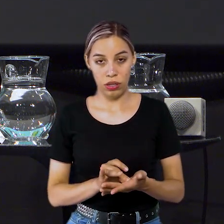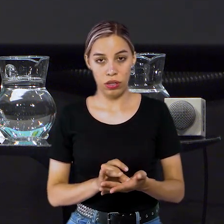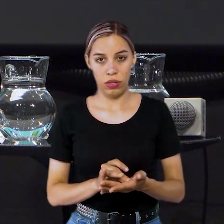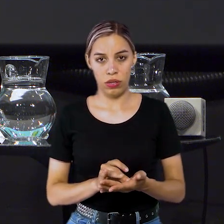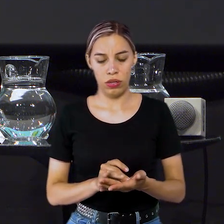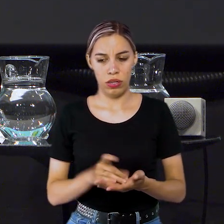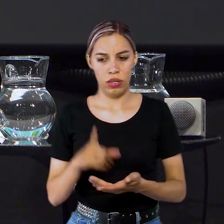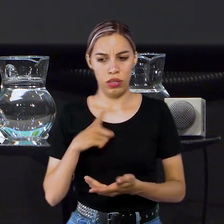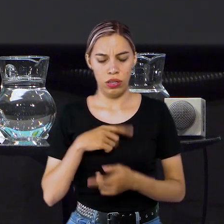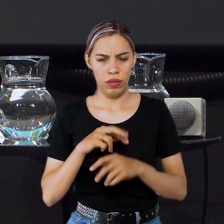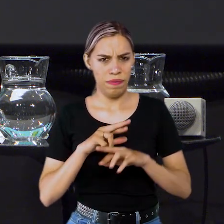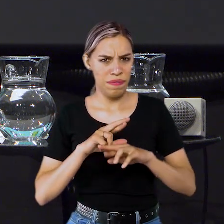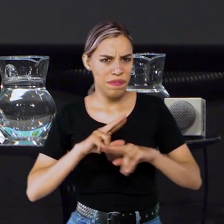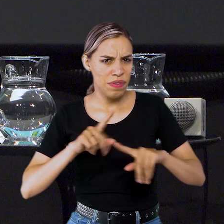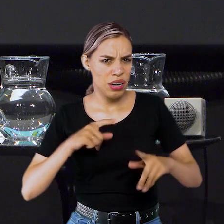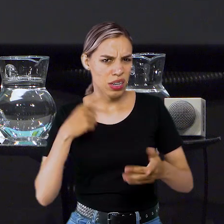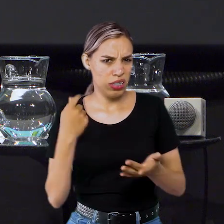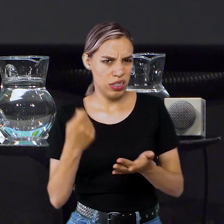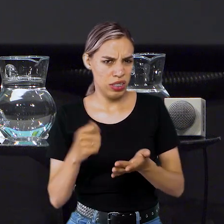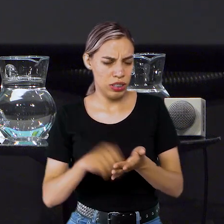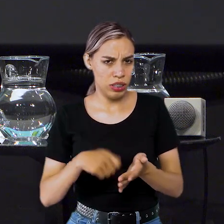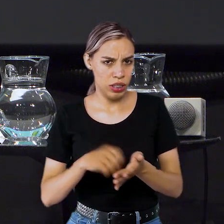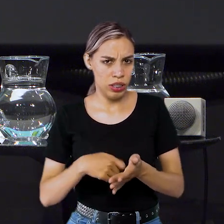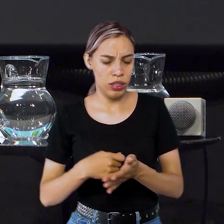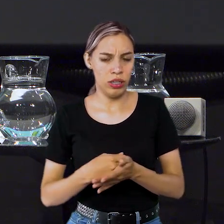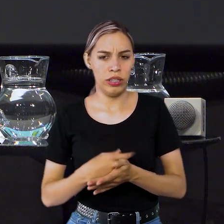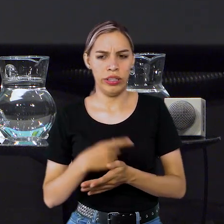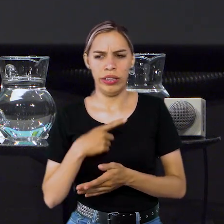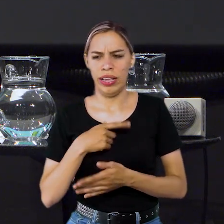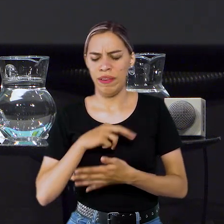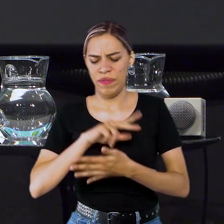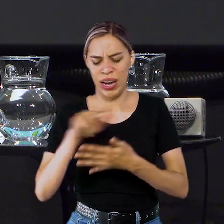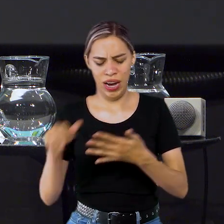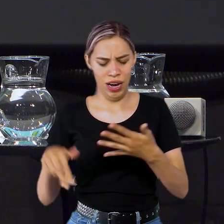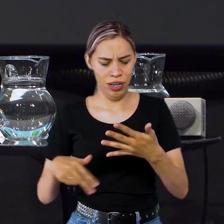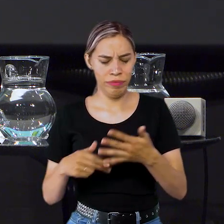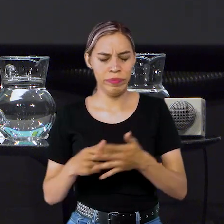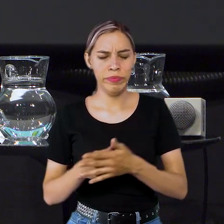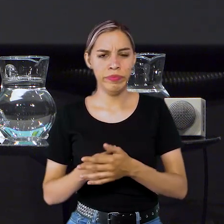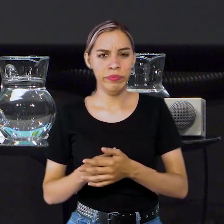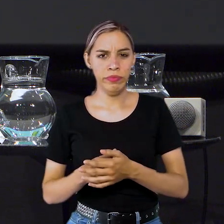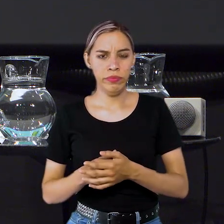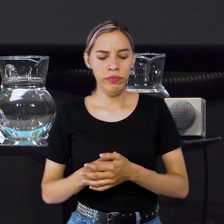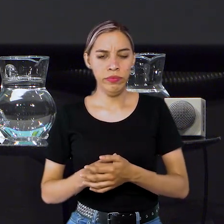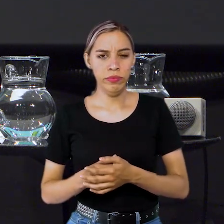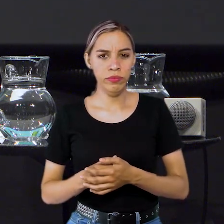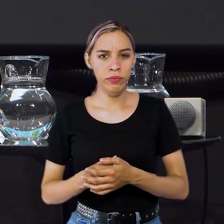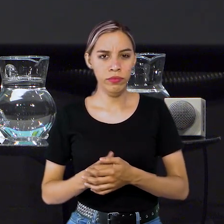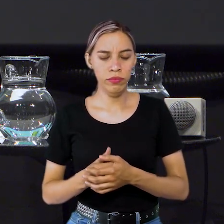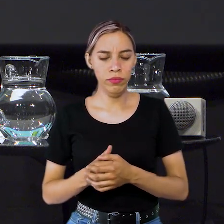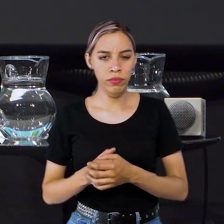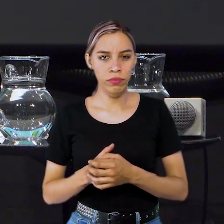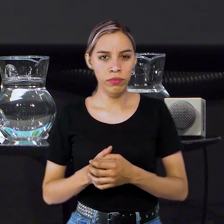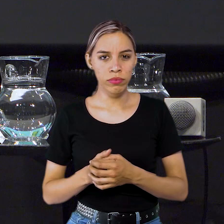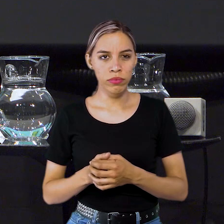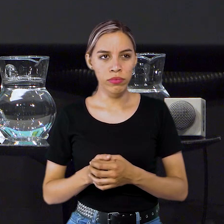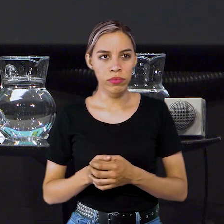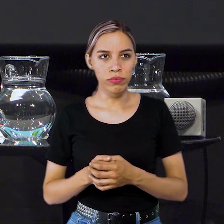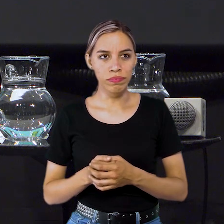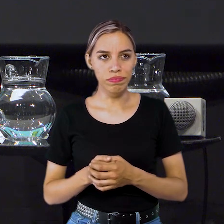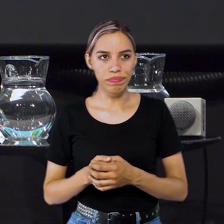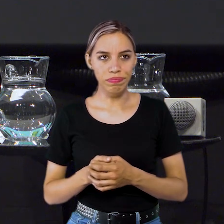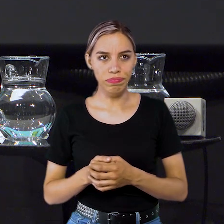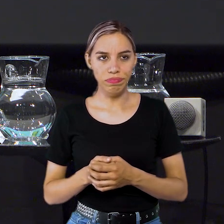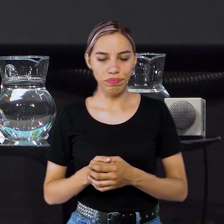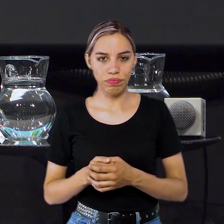vários escritores, como Daniel Munduruku, tem o Ailton Krenak, que conheço, né? Então, Tiramões, eu